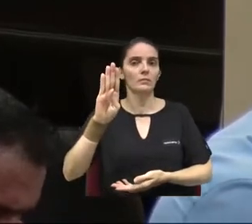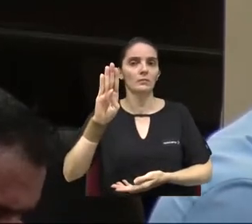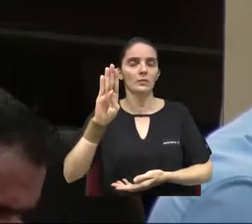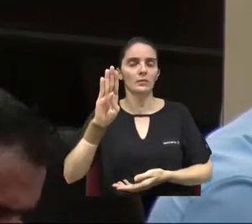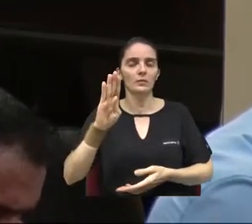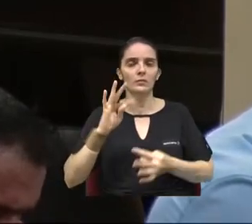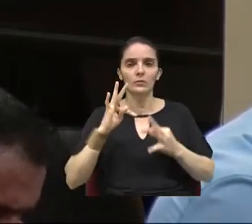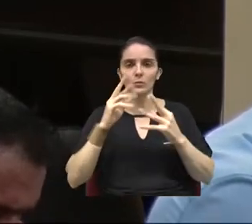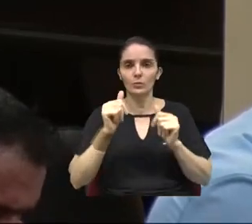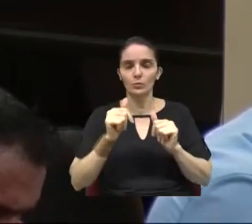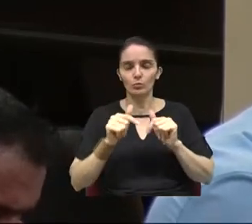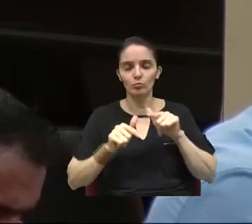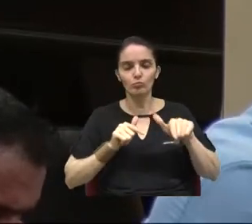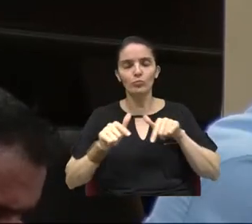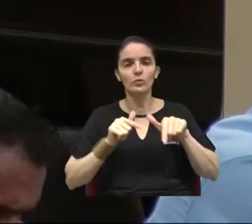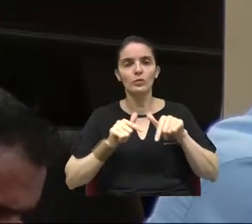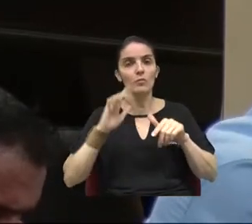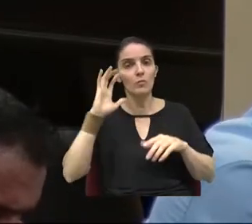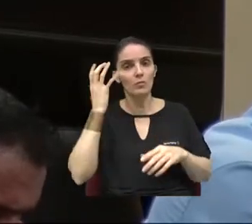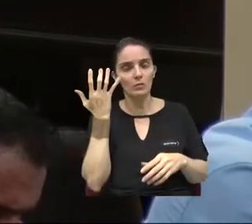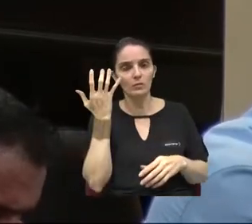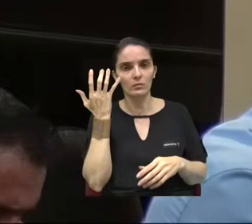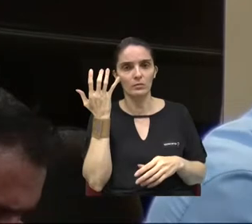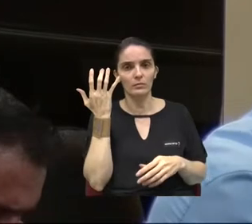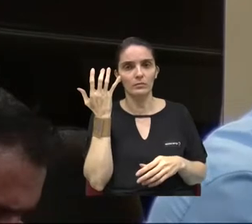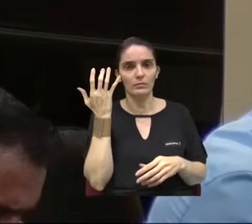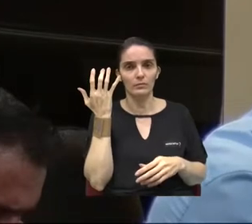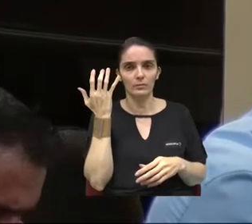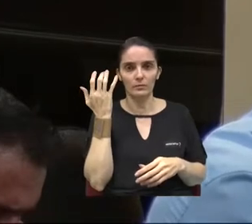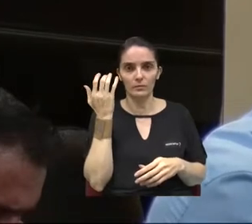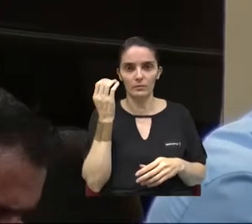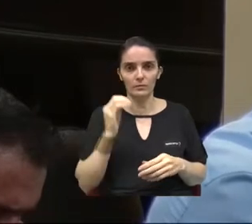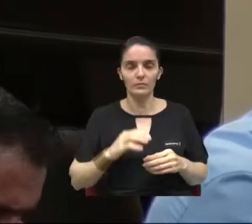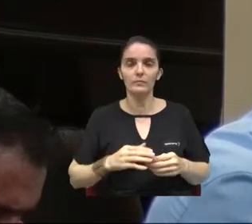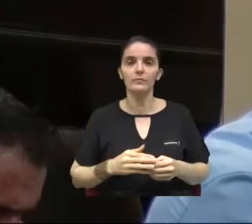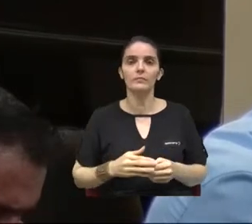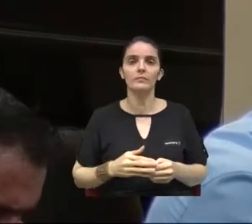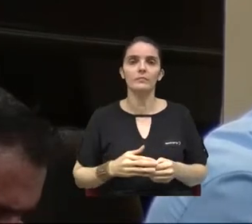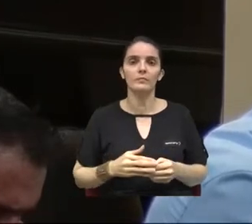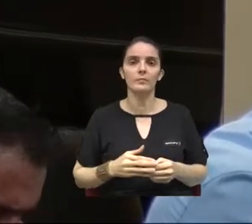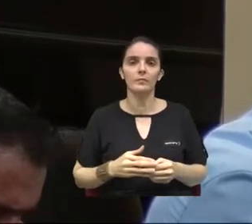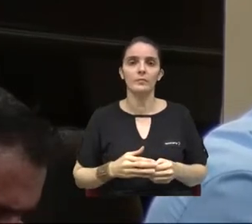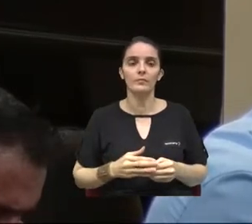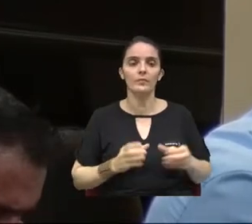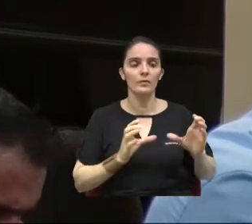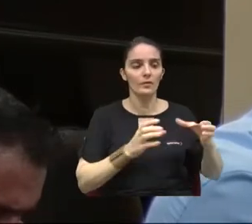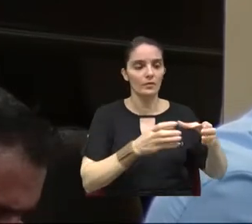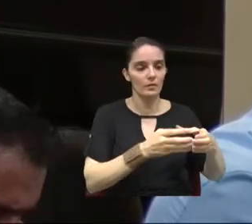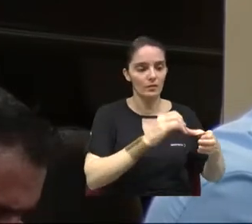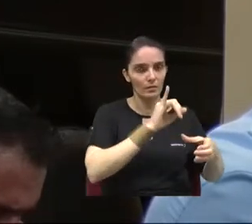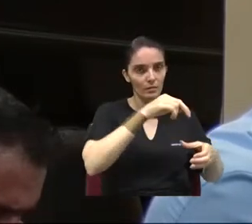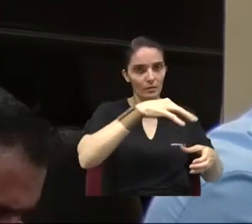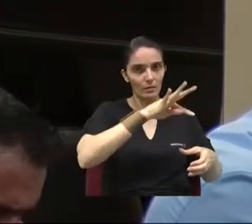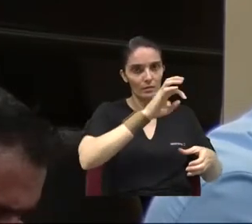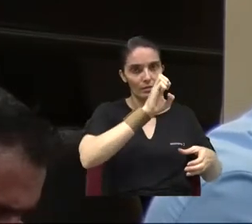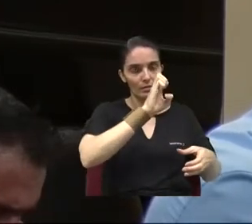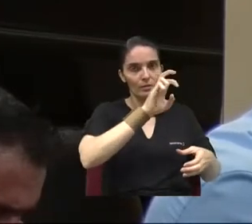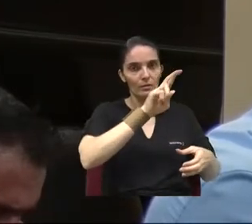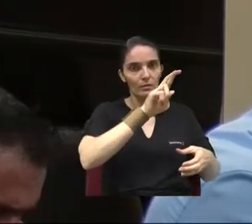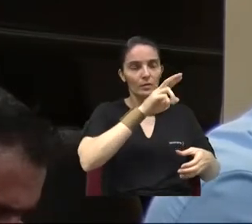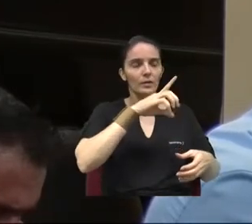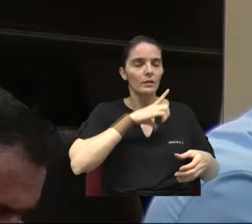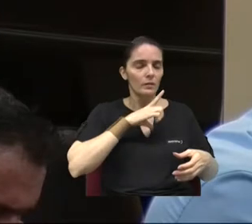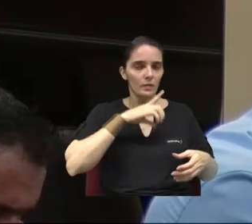os trabalhos que são realizados pela, pela agremiação, pela Internacional de Limeira, e que tem uma